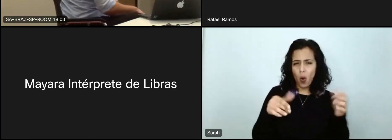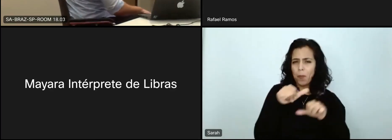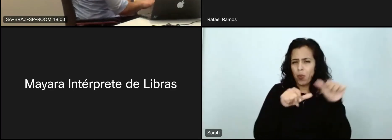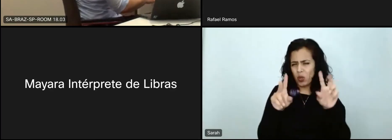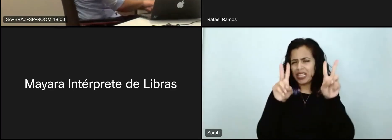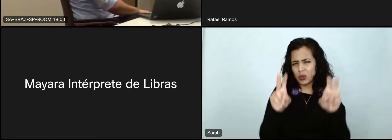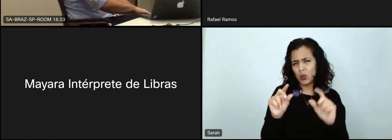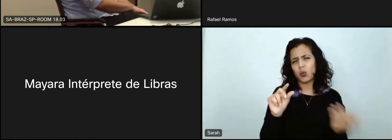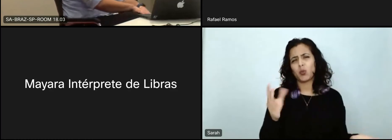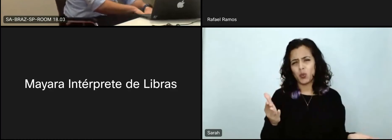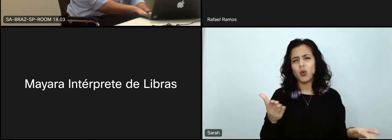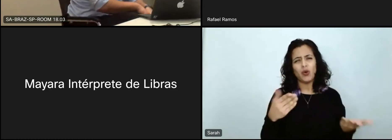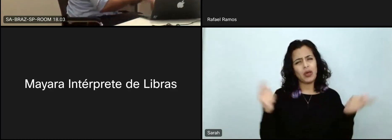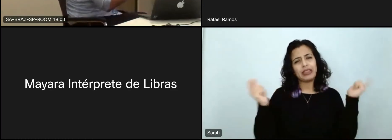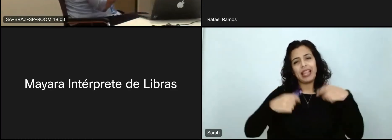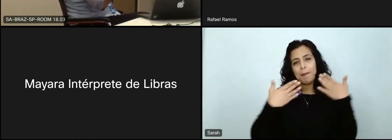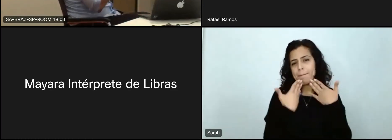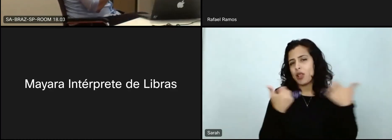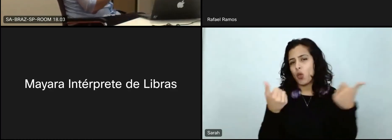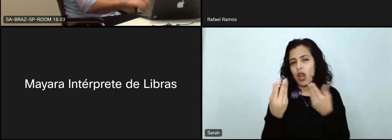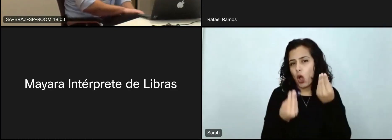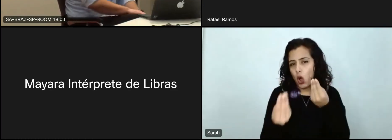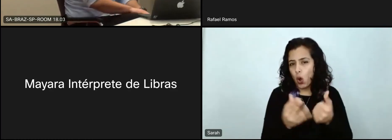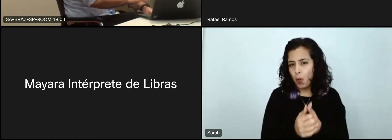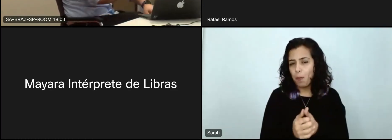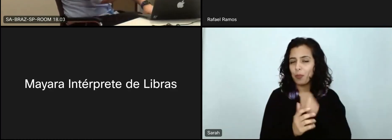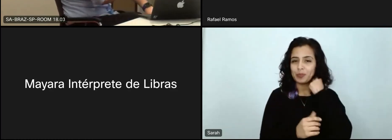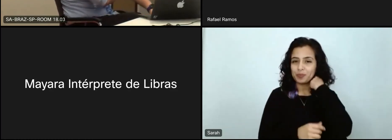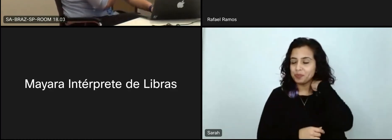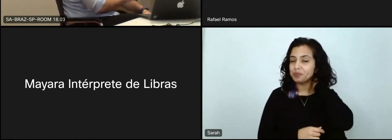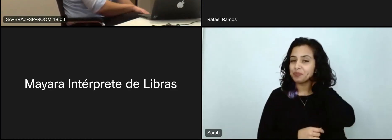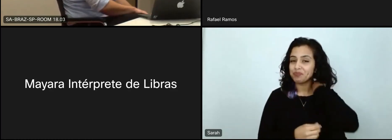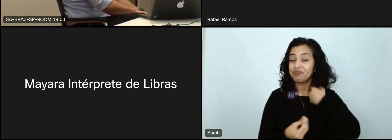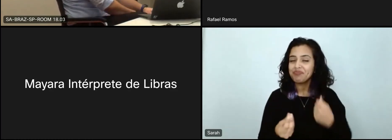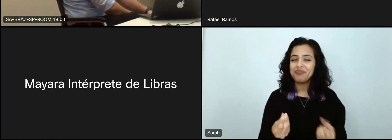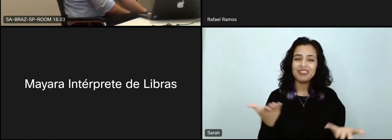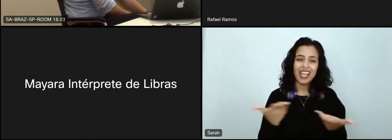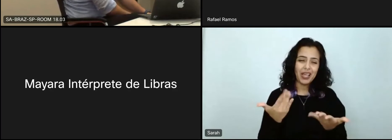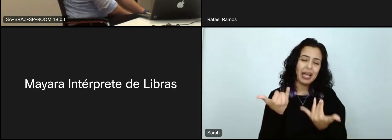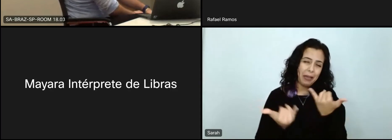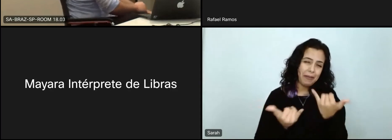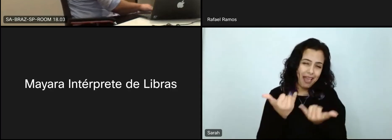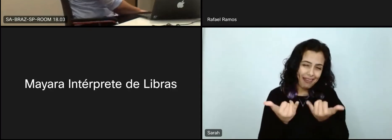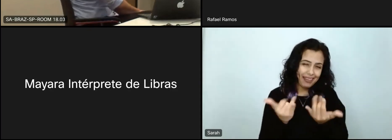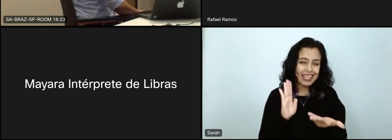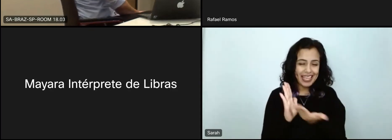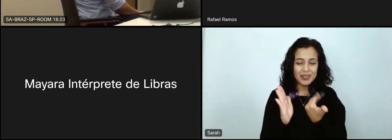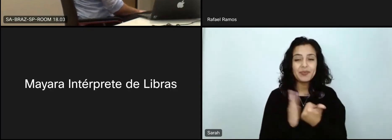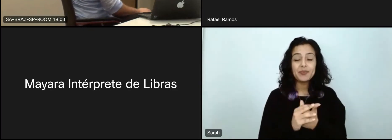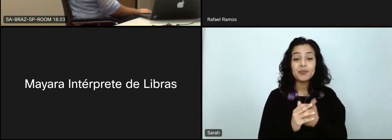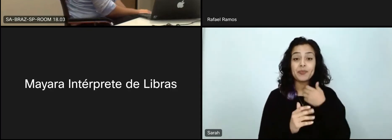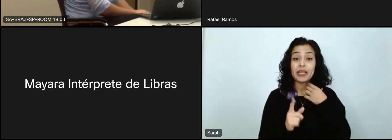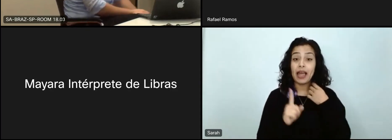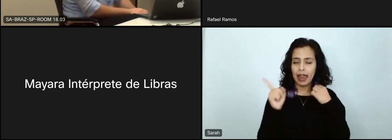como a gente pode melhorar, então. Puxando um pouquinho de sardinha para a Swiss Re agora, brincadeiras à parte, lá na Swiss Re a gente está